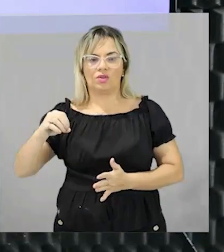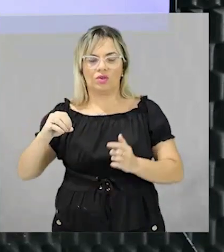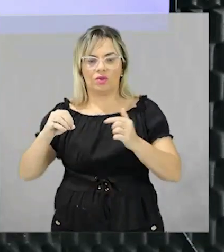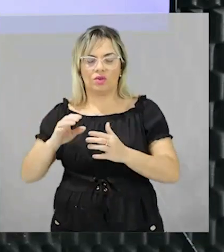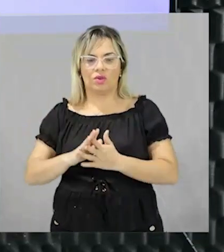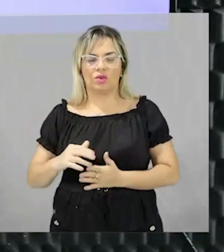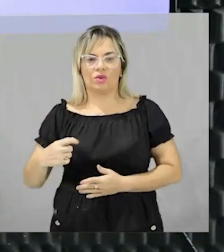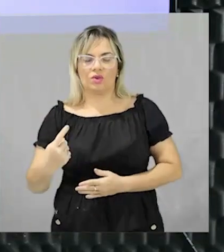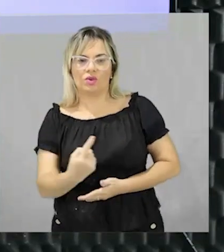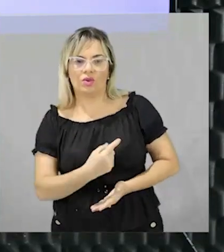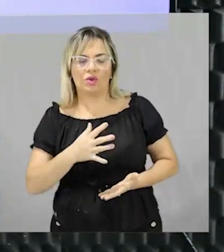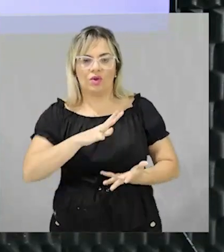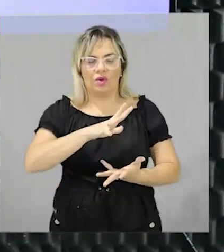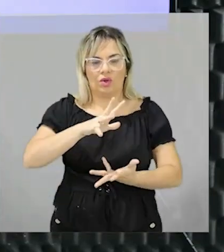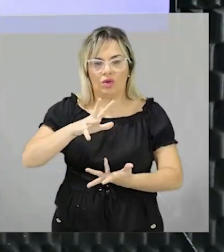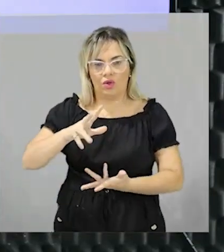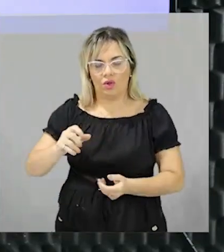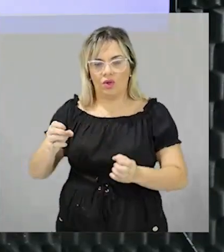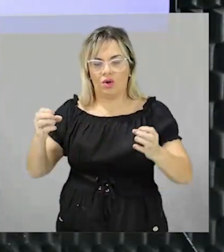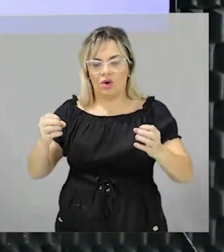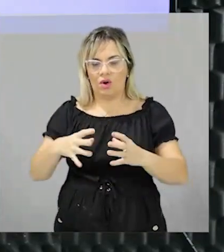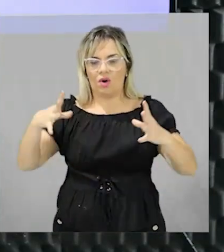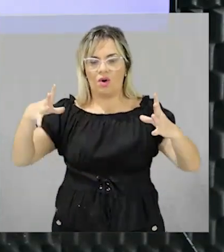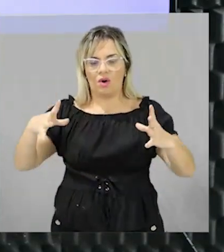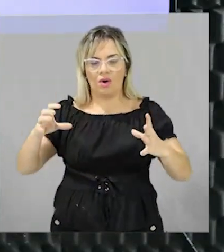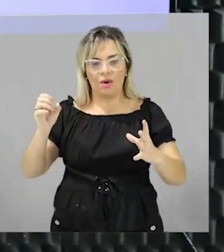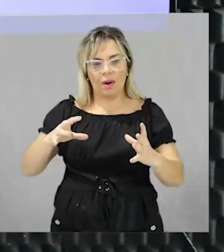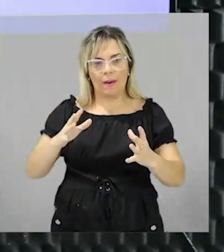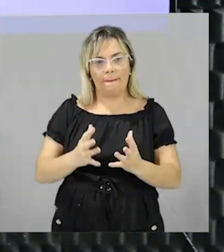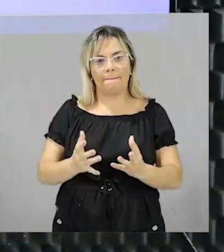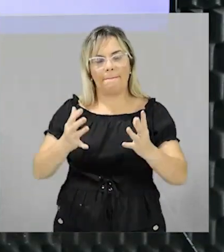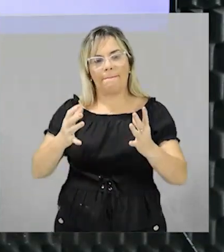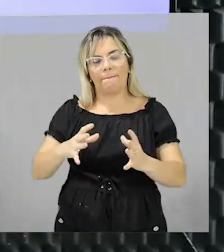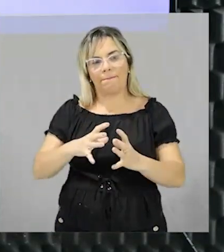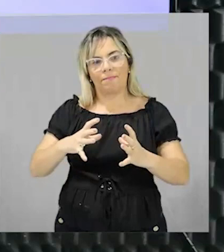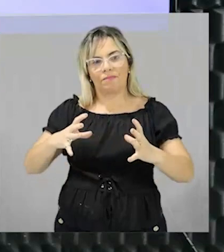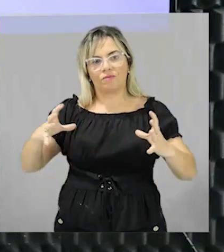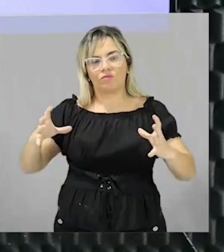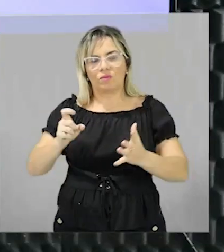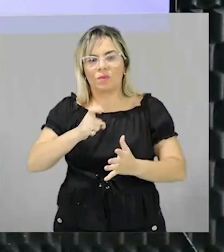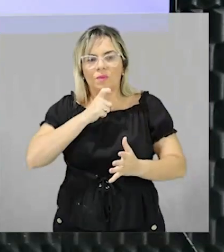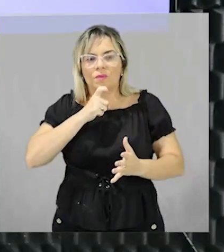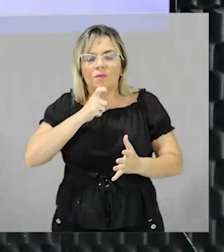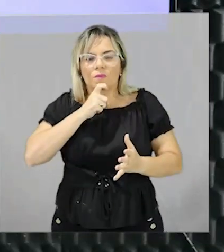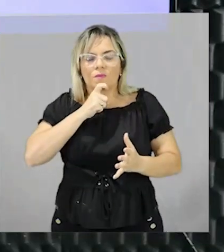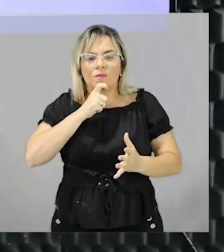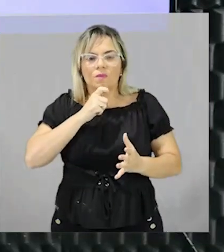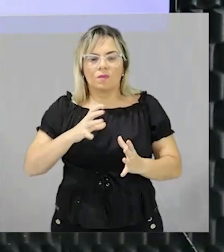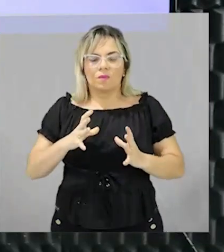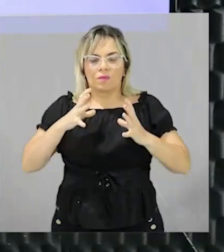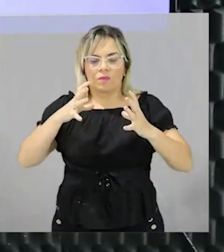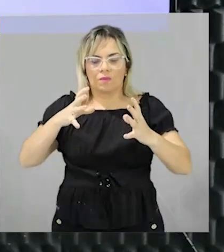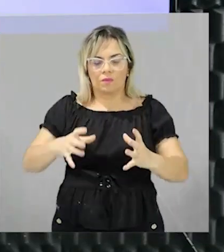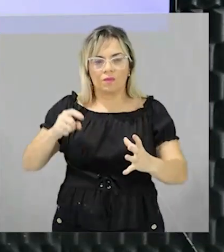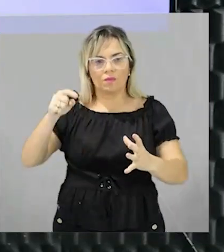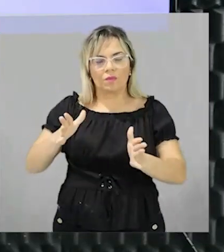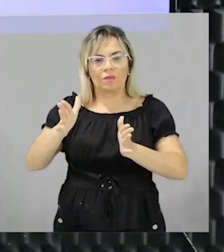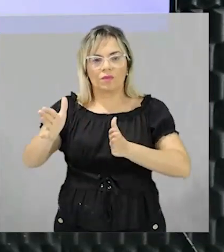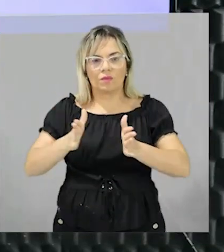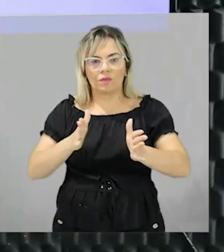consolidar, inicialmente na explosão era uma grande bola de fogo e essa bola de fogo vai se resfriar. Quando ela se consolida, nós chegamos na